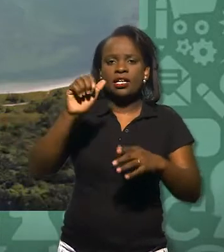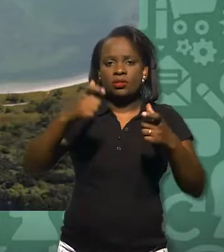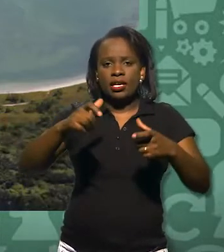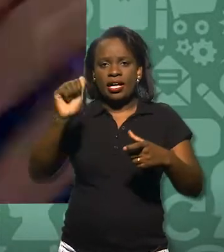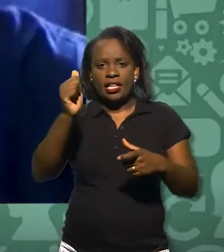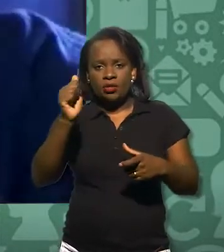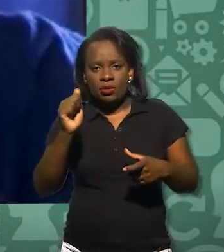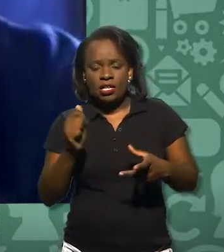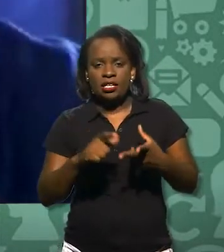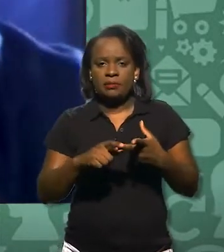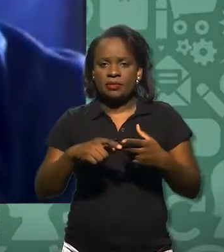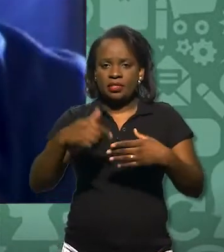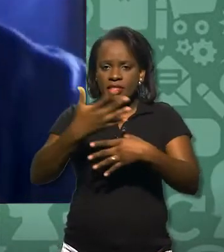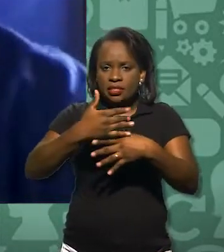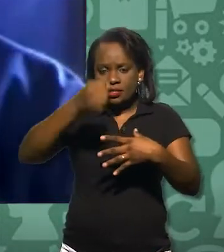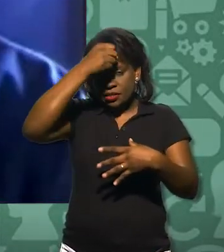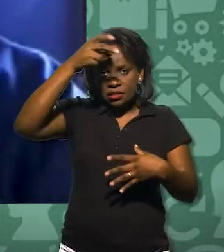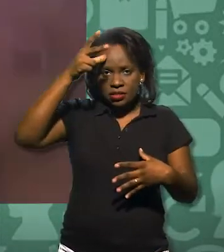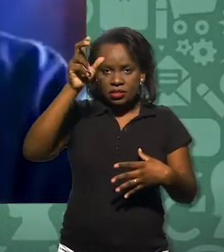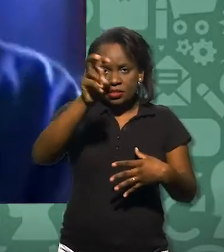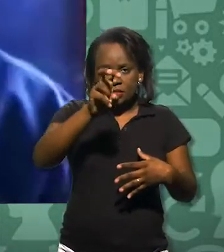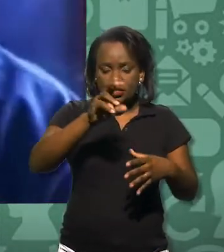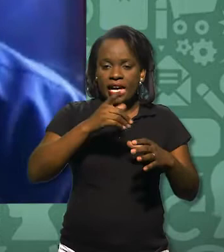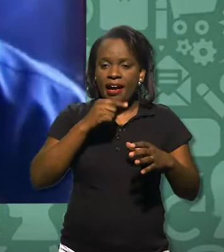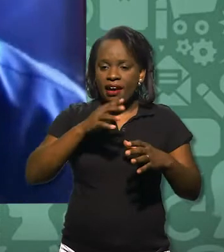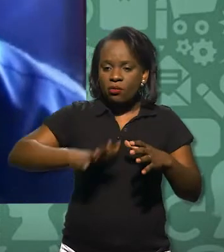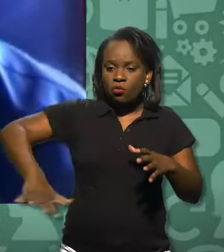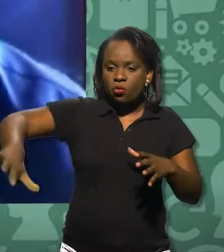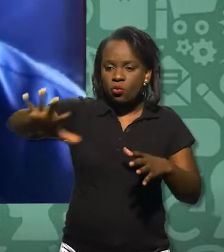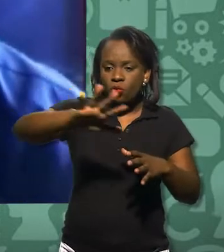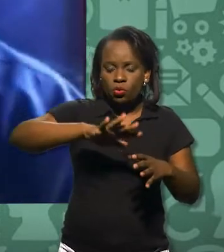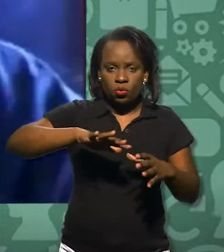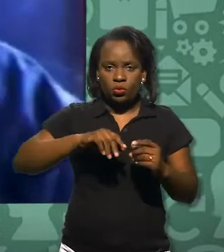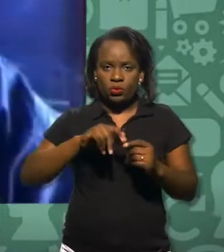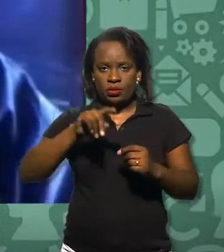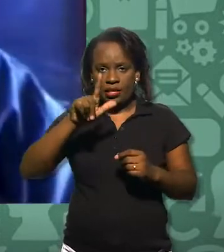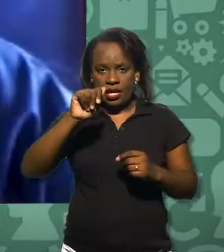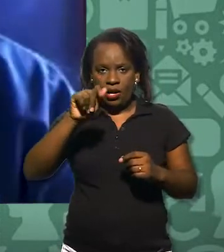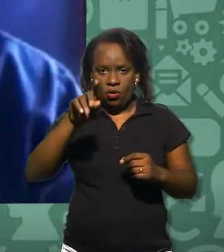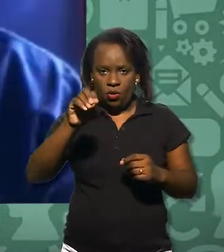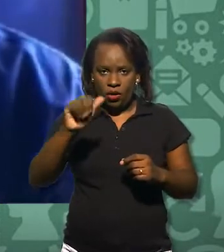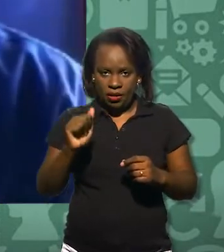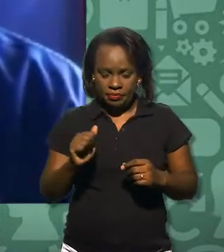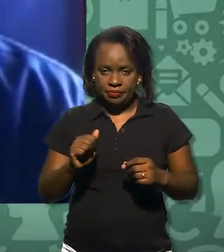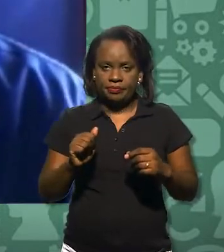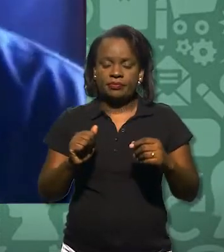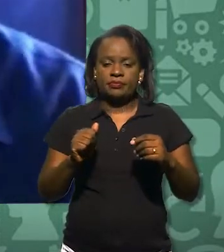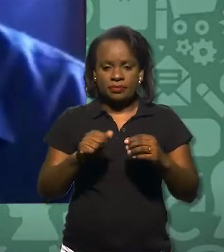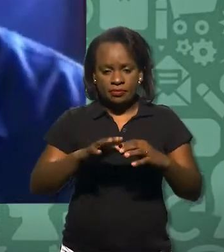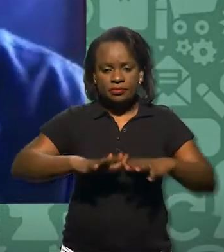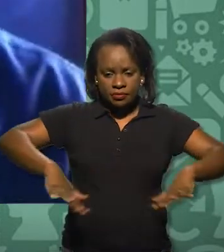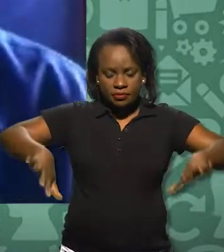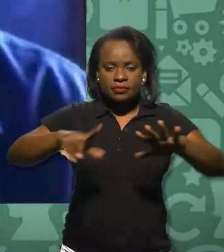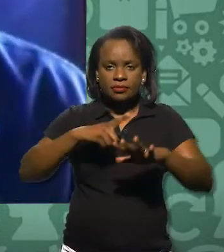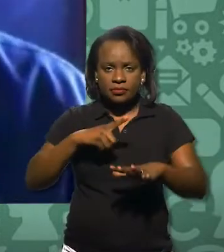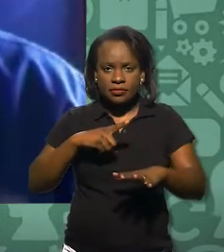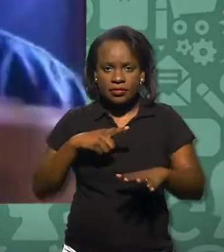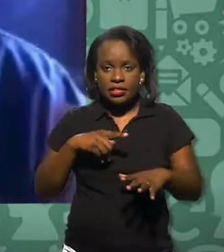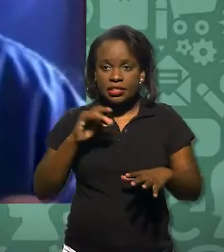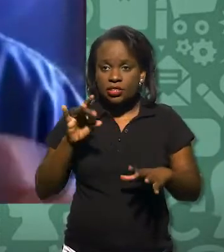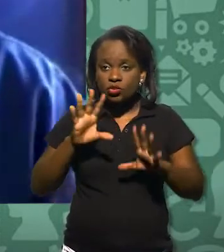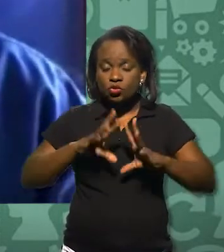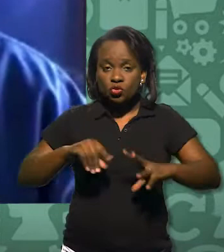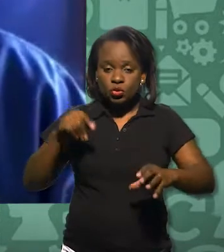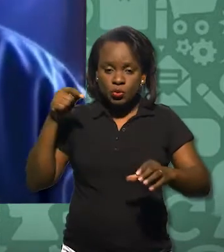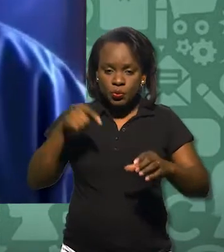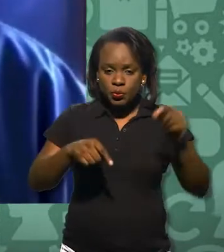Araruama. São 5 municípios que vivem dessa laguna, né? Passa por aqui. Então, se